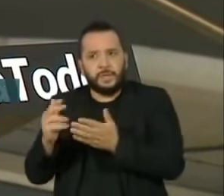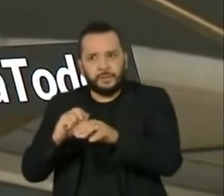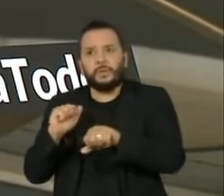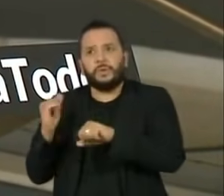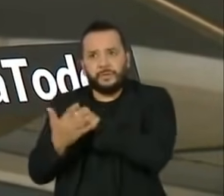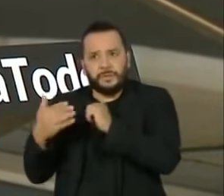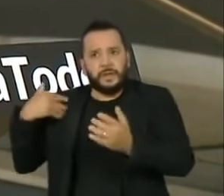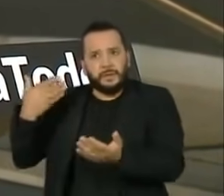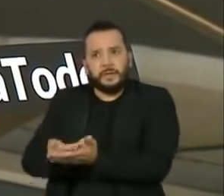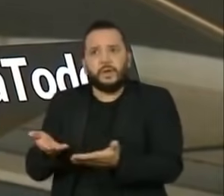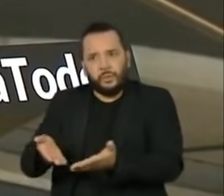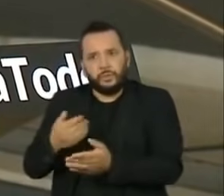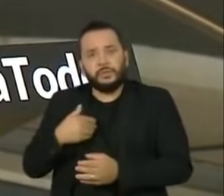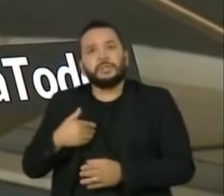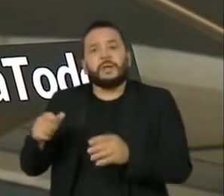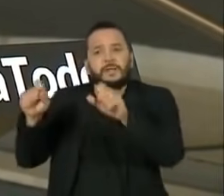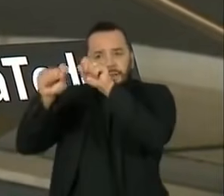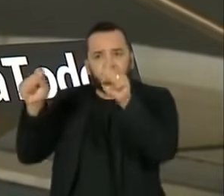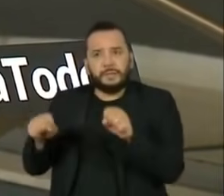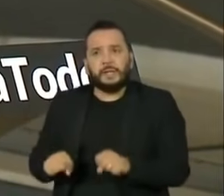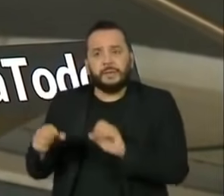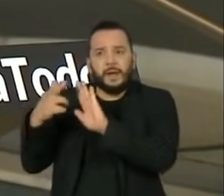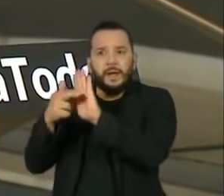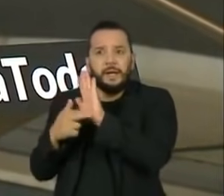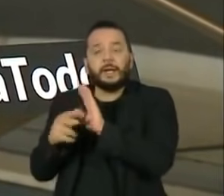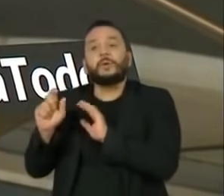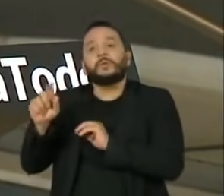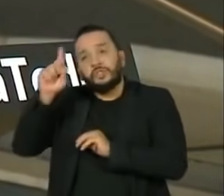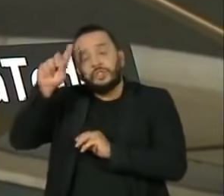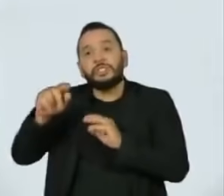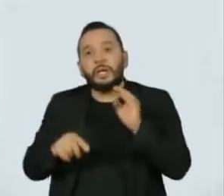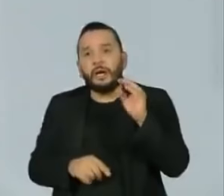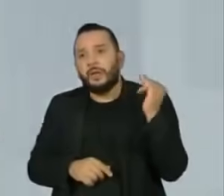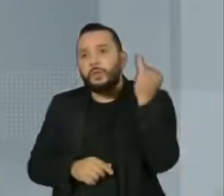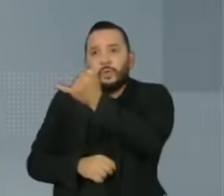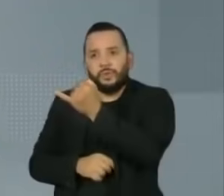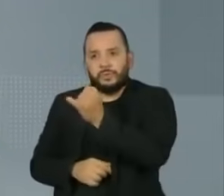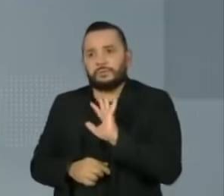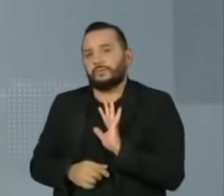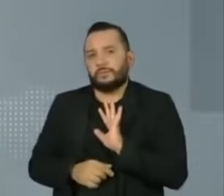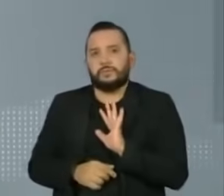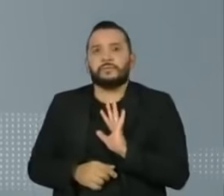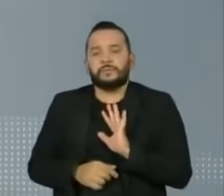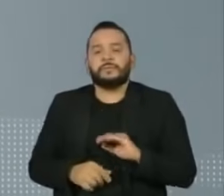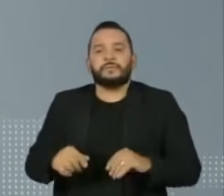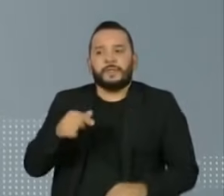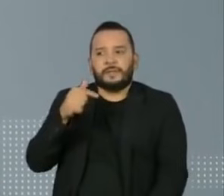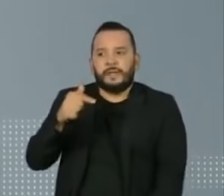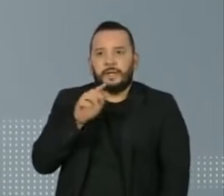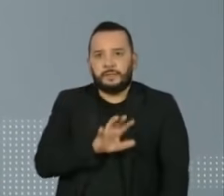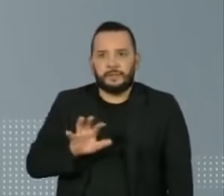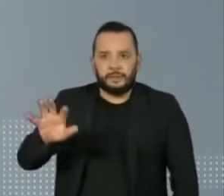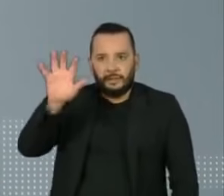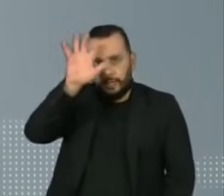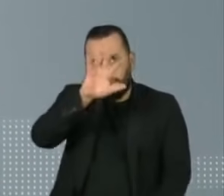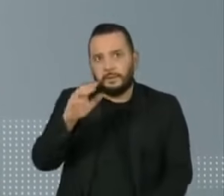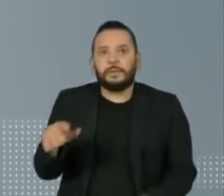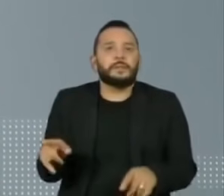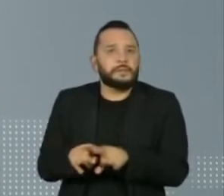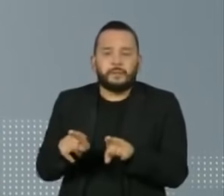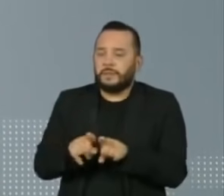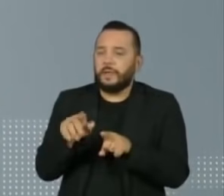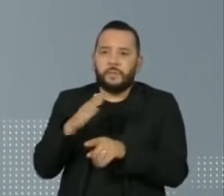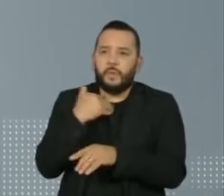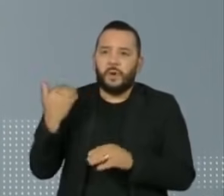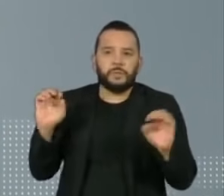pandemia, utilizamos o critério do dia da notificação. Em outros 7 estados, também não foram